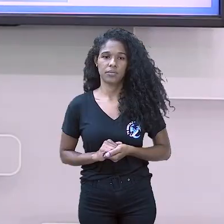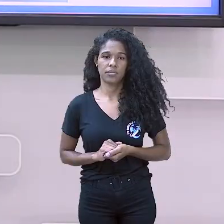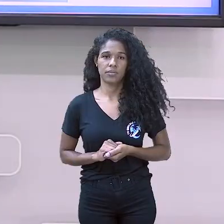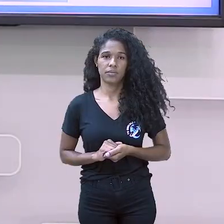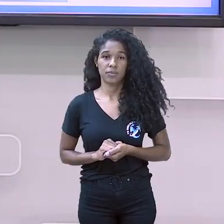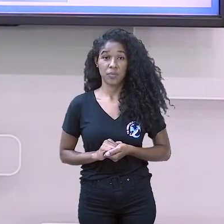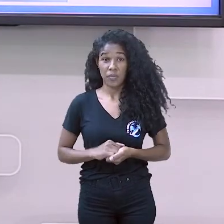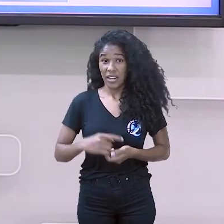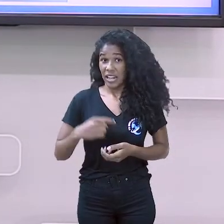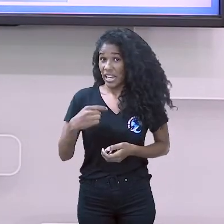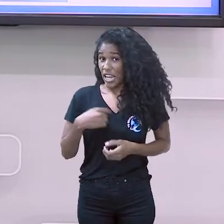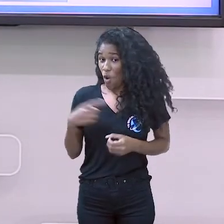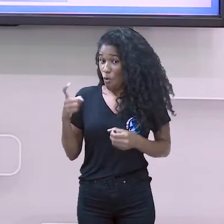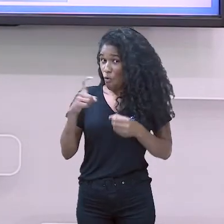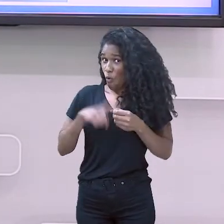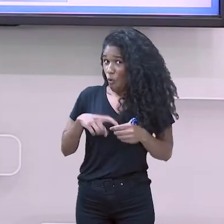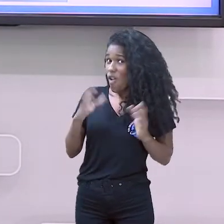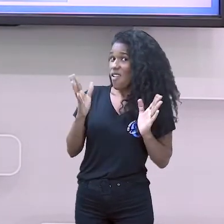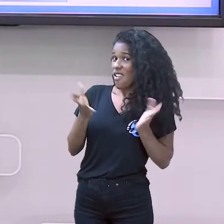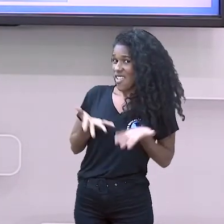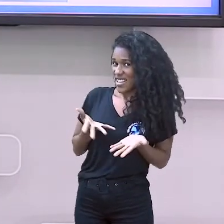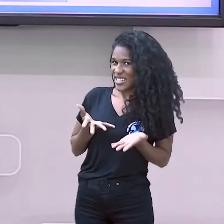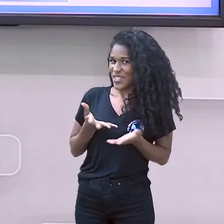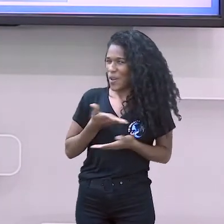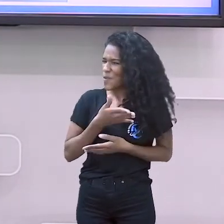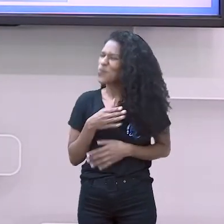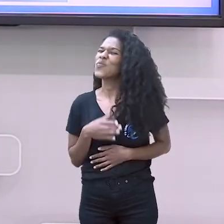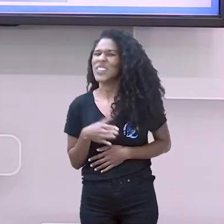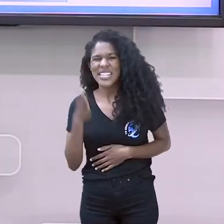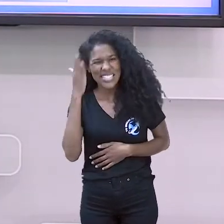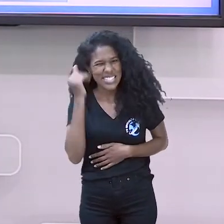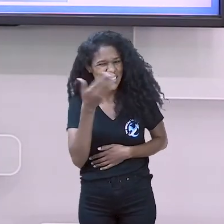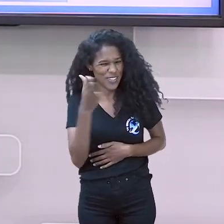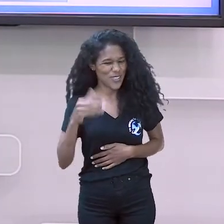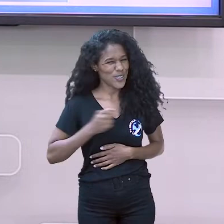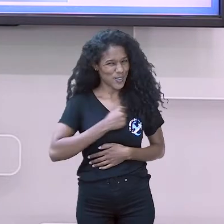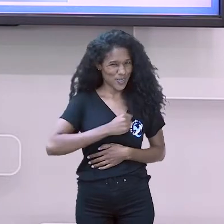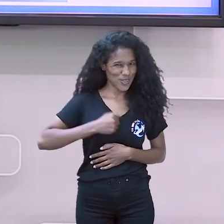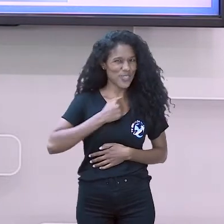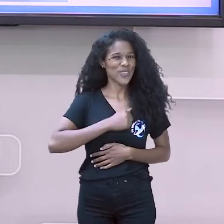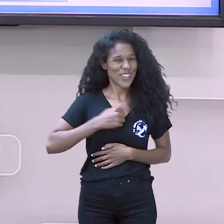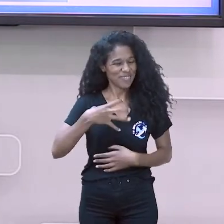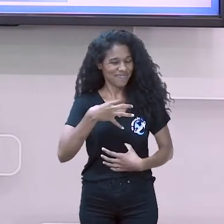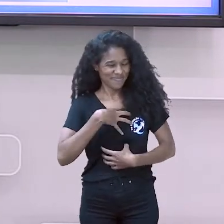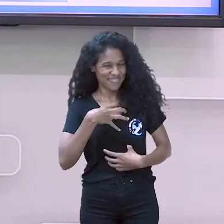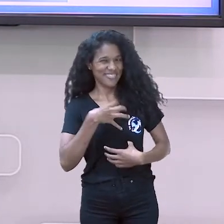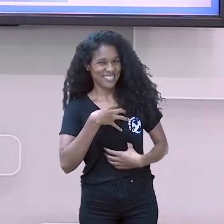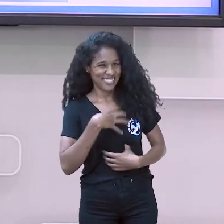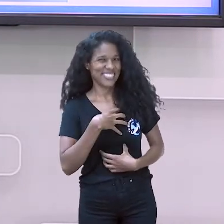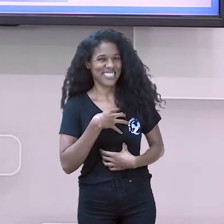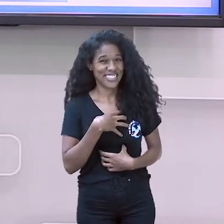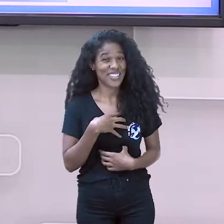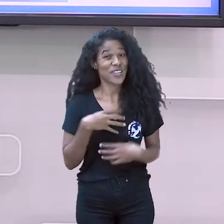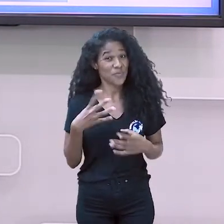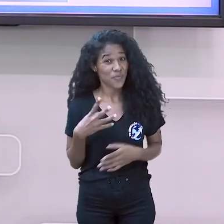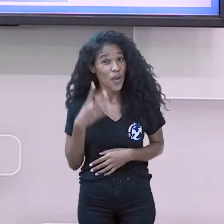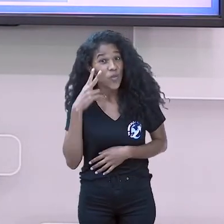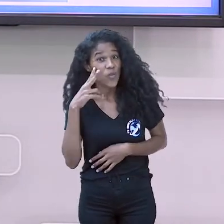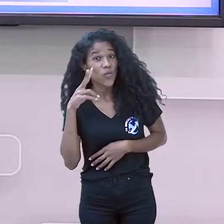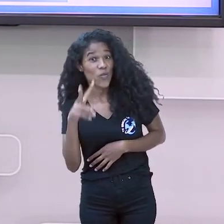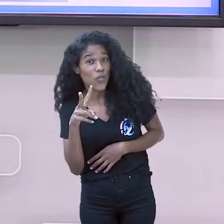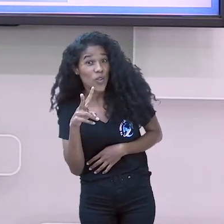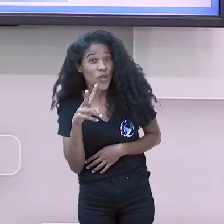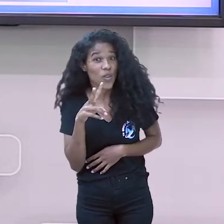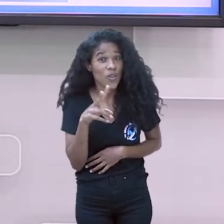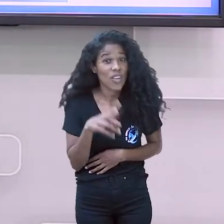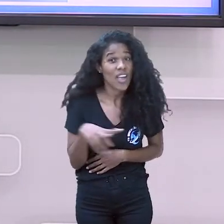E eu estou aqui de novo. Aposto que sentiram minha falta, né? Sentiram saudade, né? Viu que história linda, que